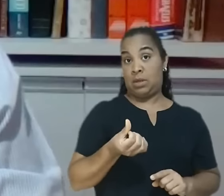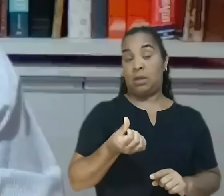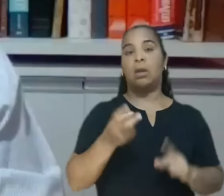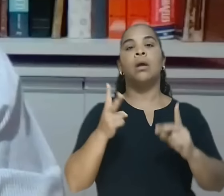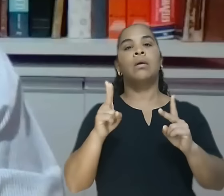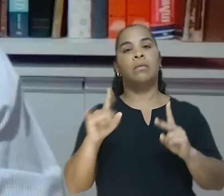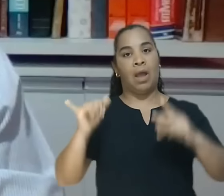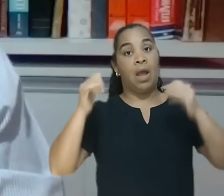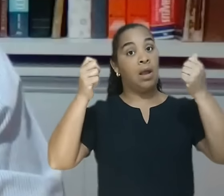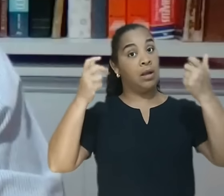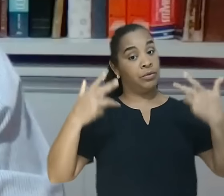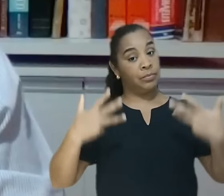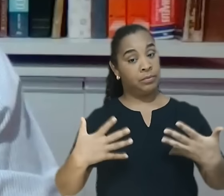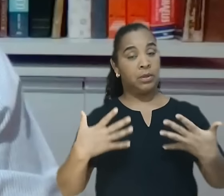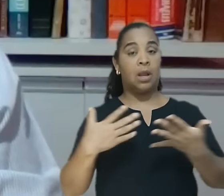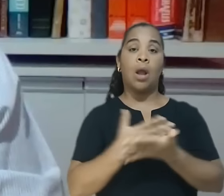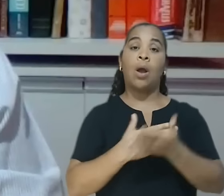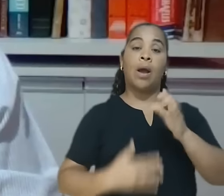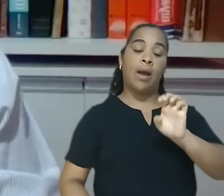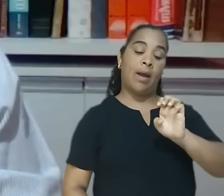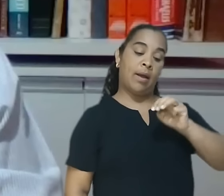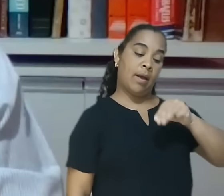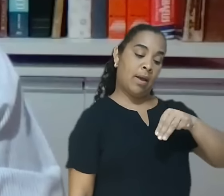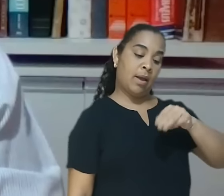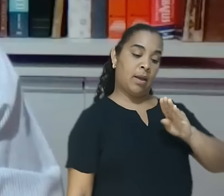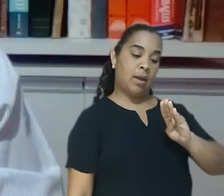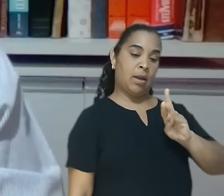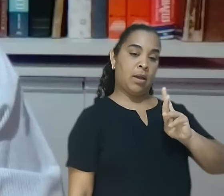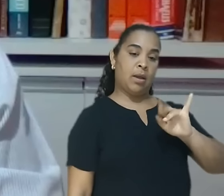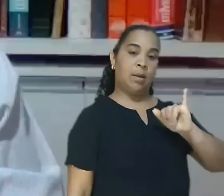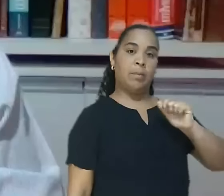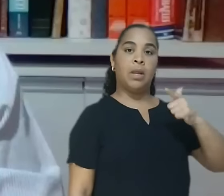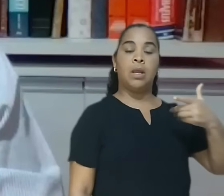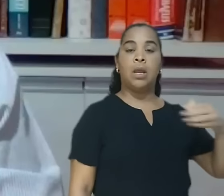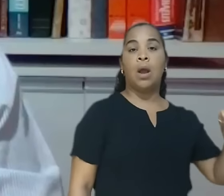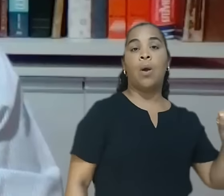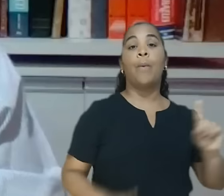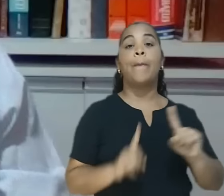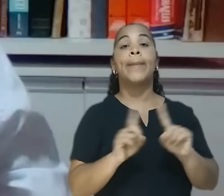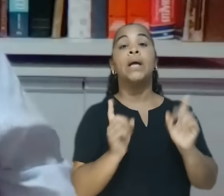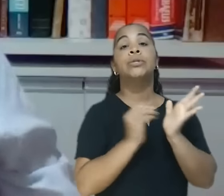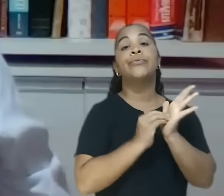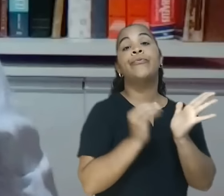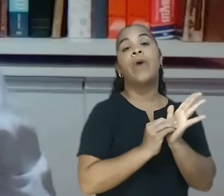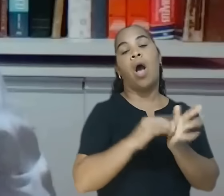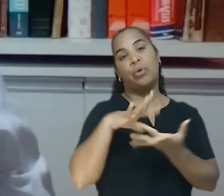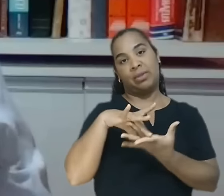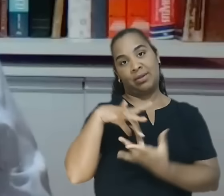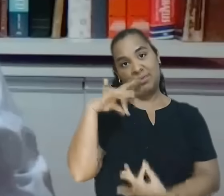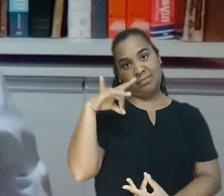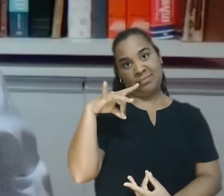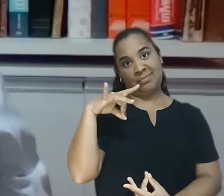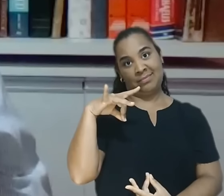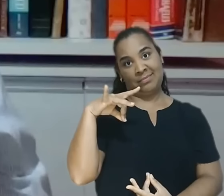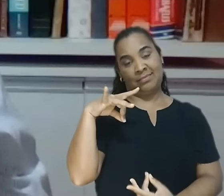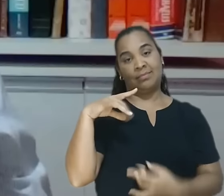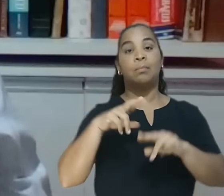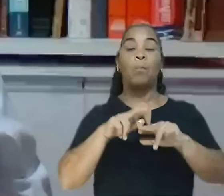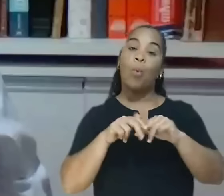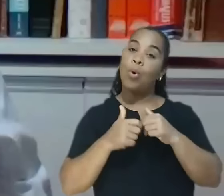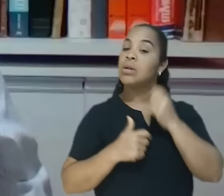existem Embriões Que não tem espíritos Destinados a ele E por isso Que às vezes Na concepção Nós temos Como diz